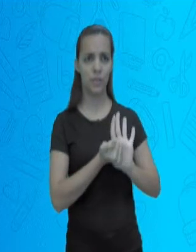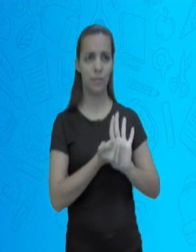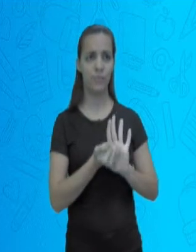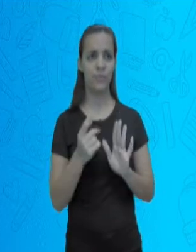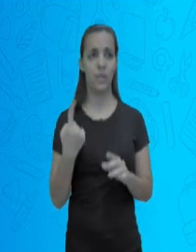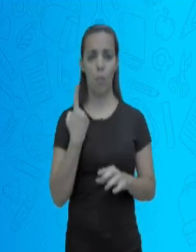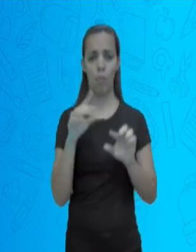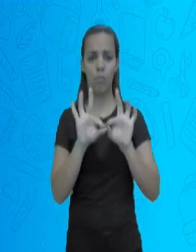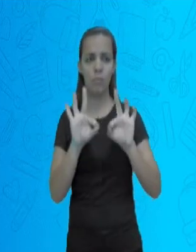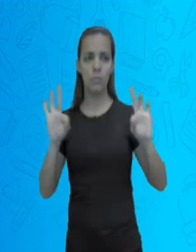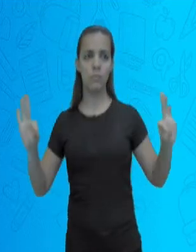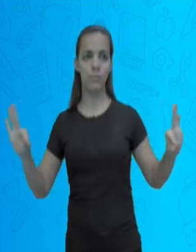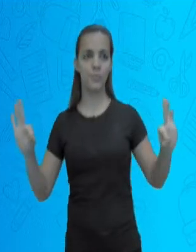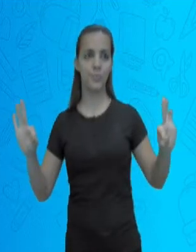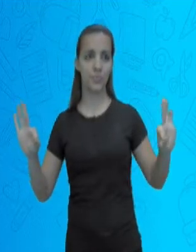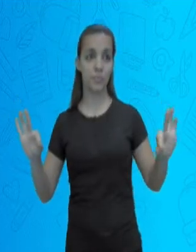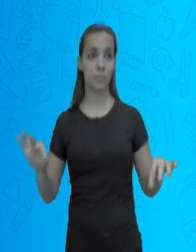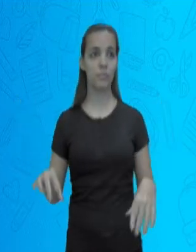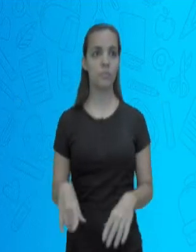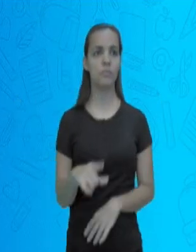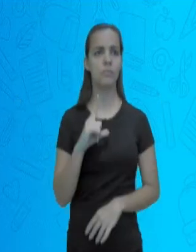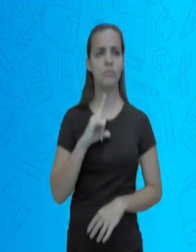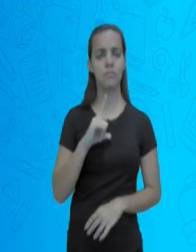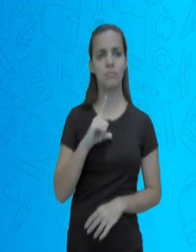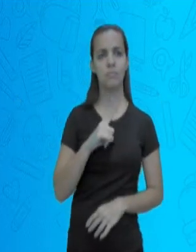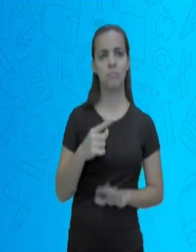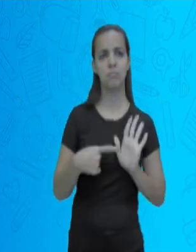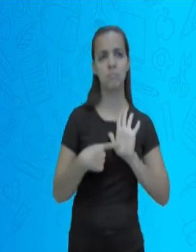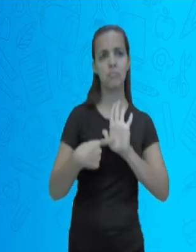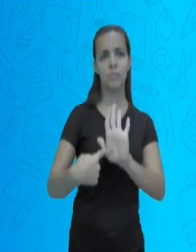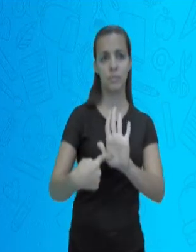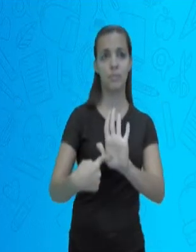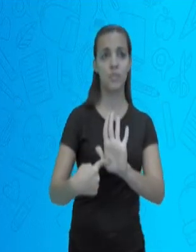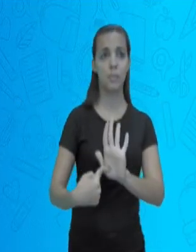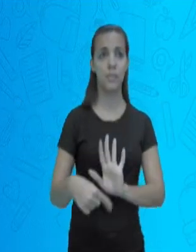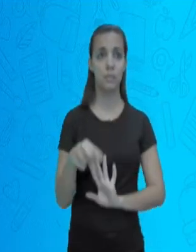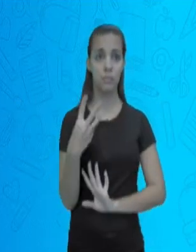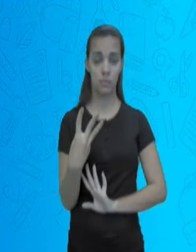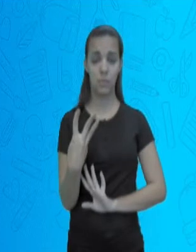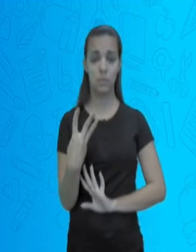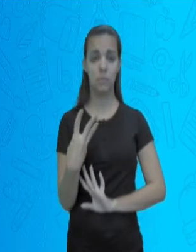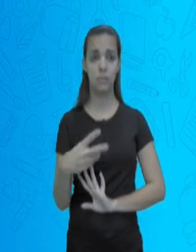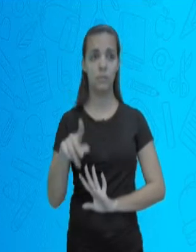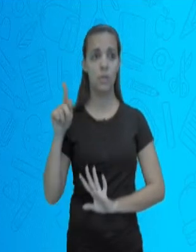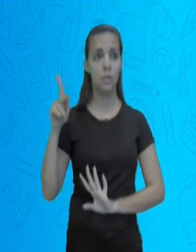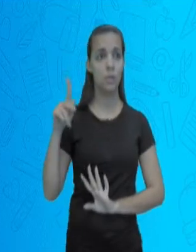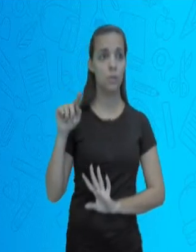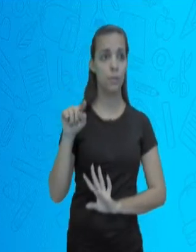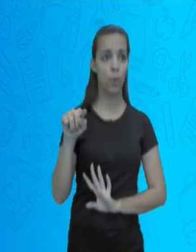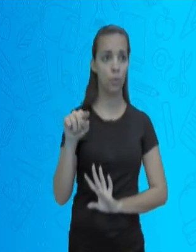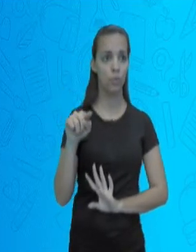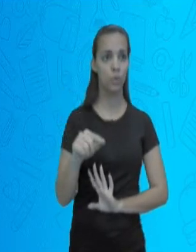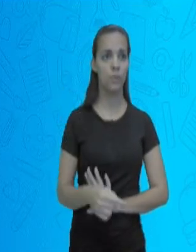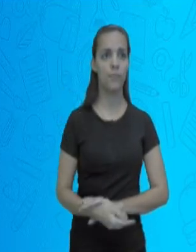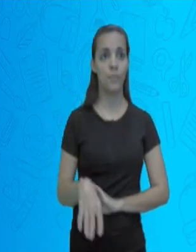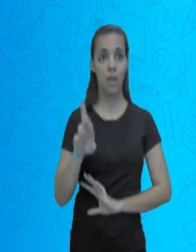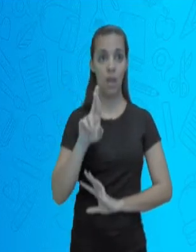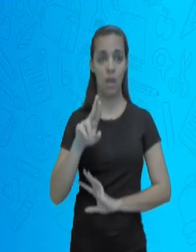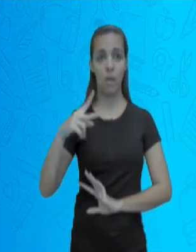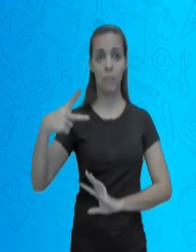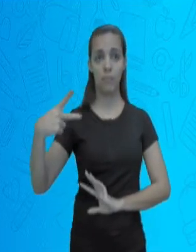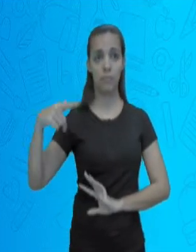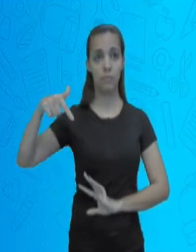uma reta, e nessa reta estão representados 3 pontos, R, P e Q.